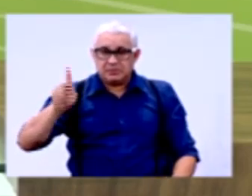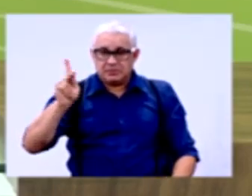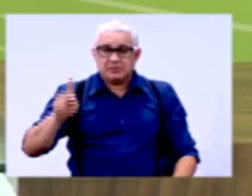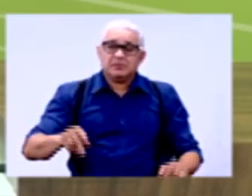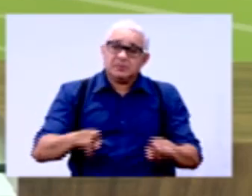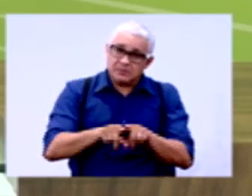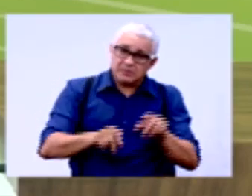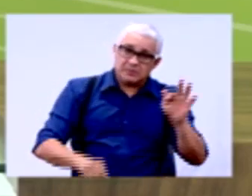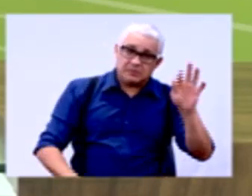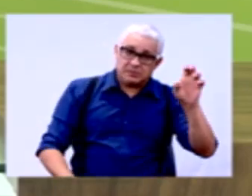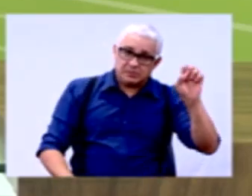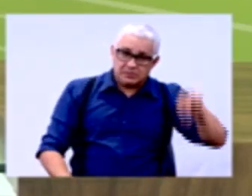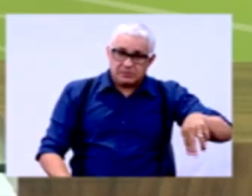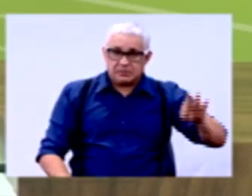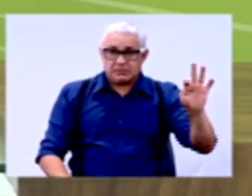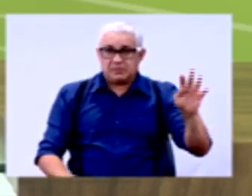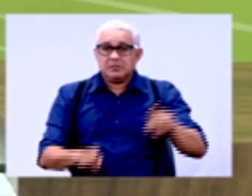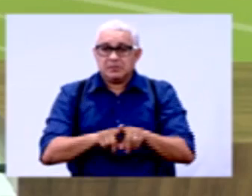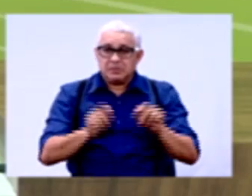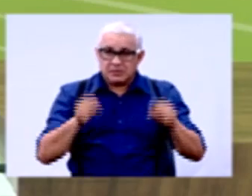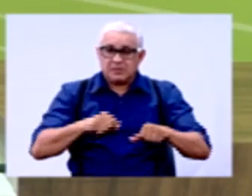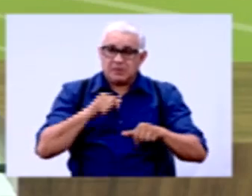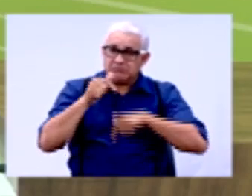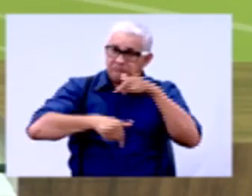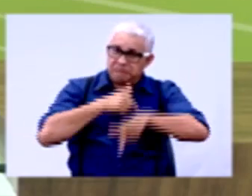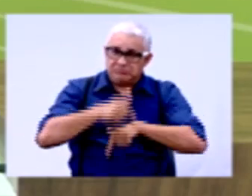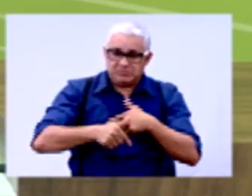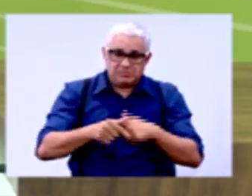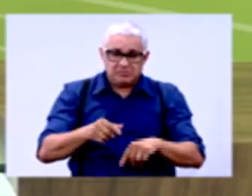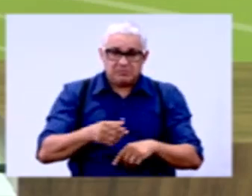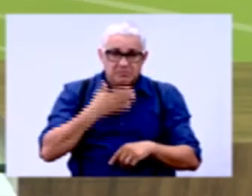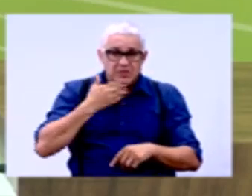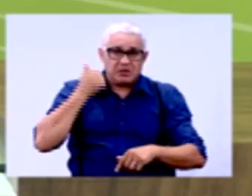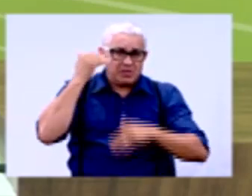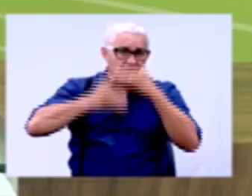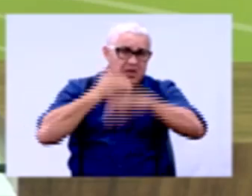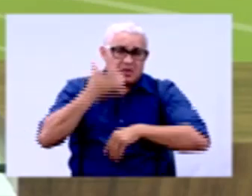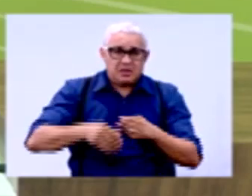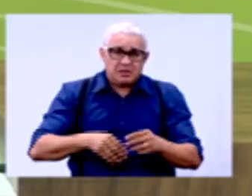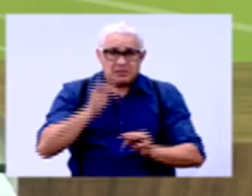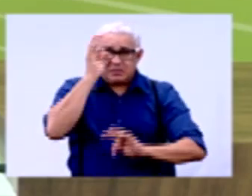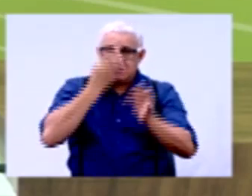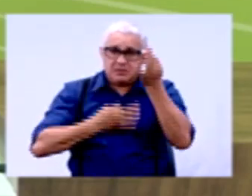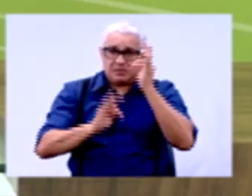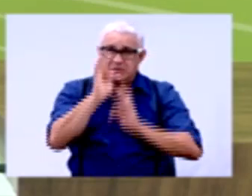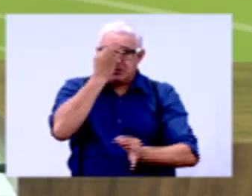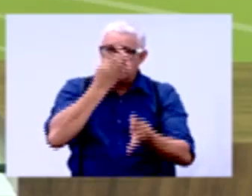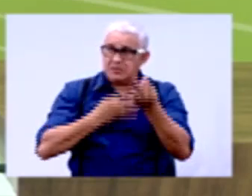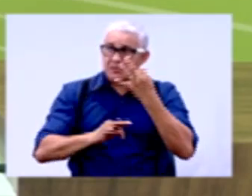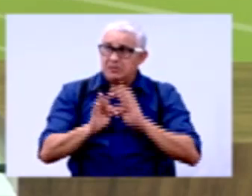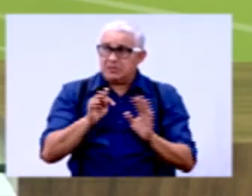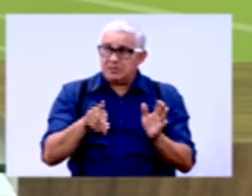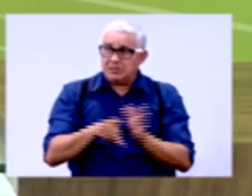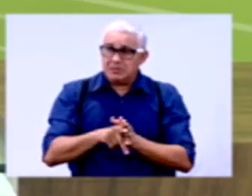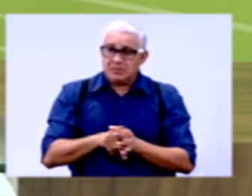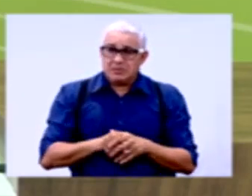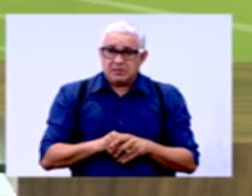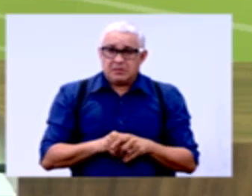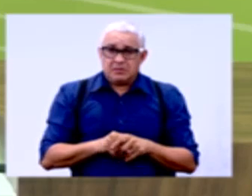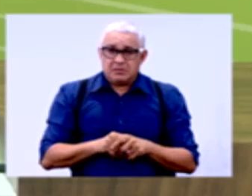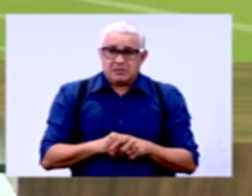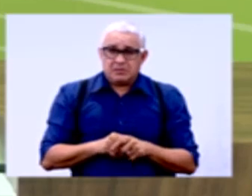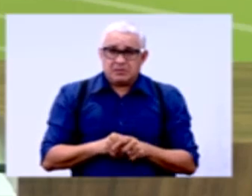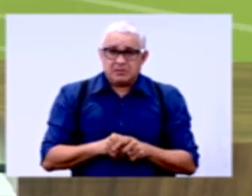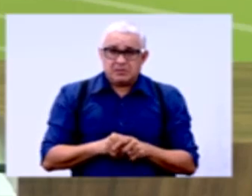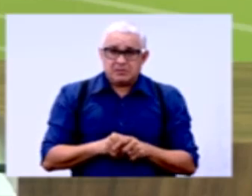uma produtividade que a gente ganha em relação às tecnologias que a gente, sem